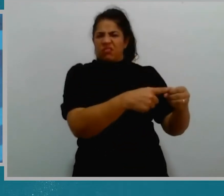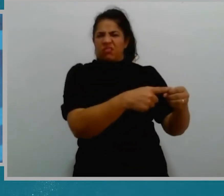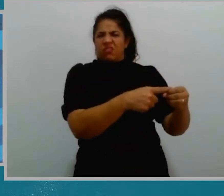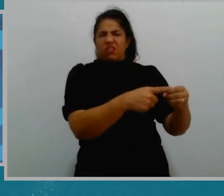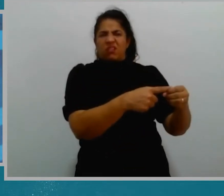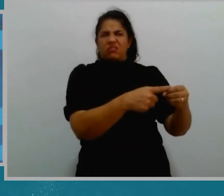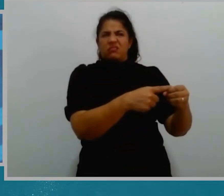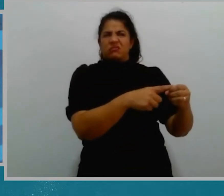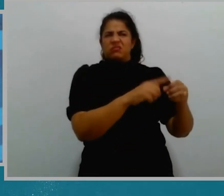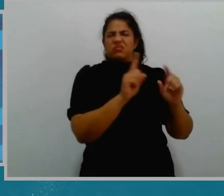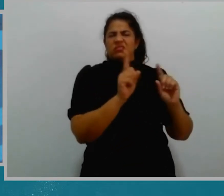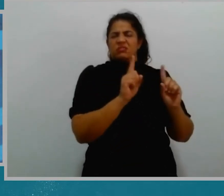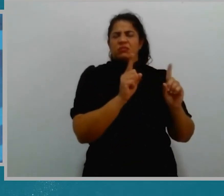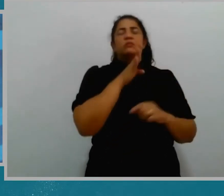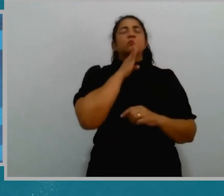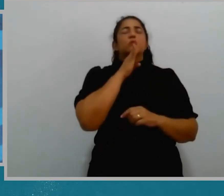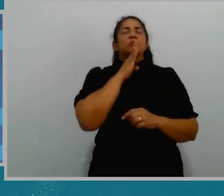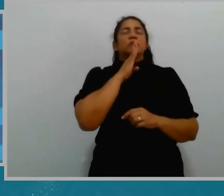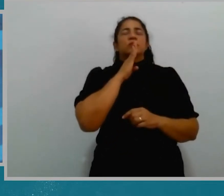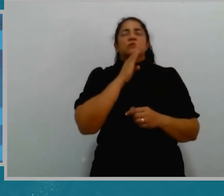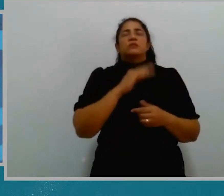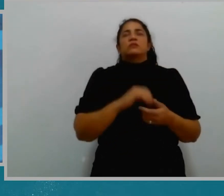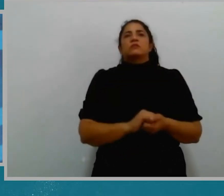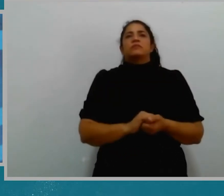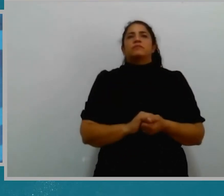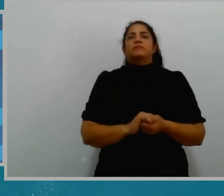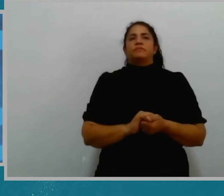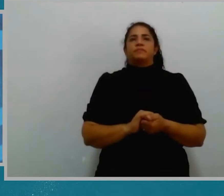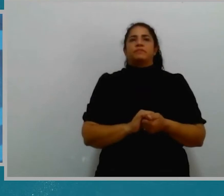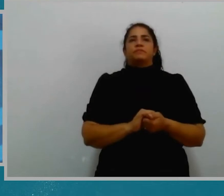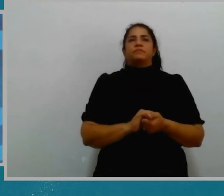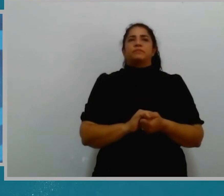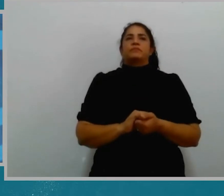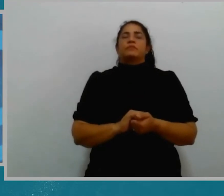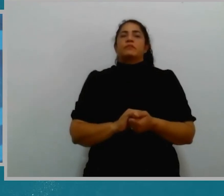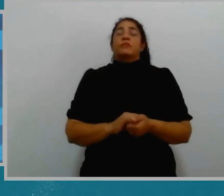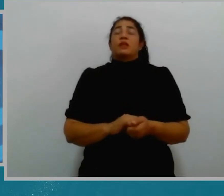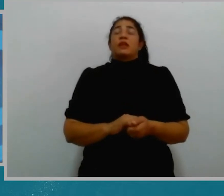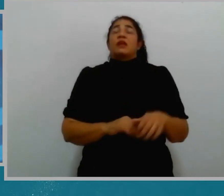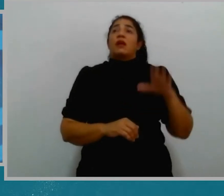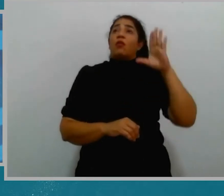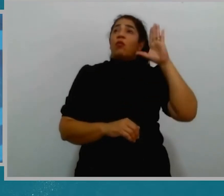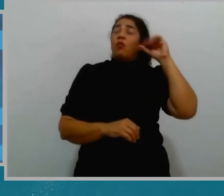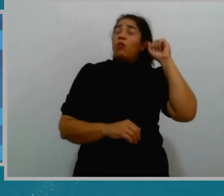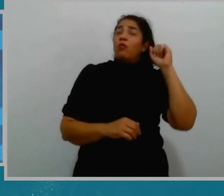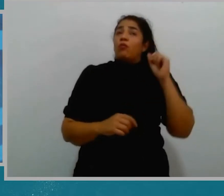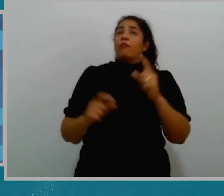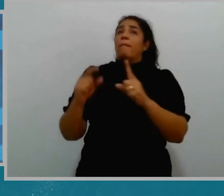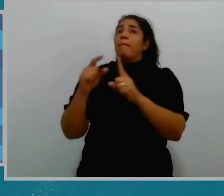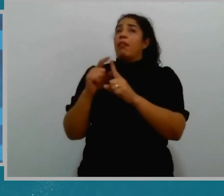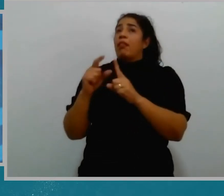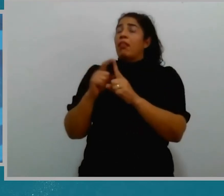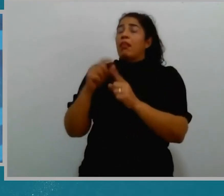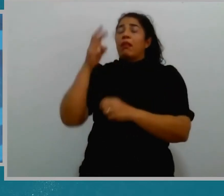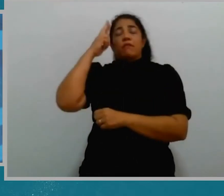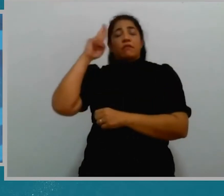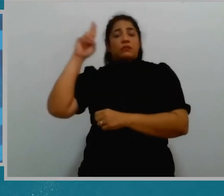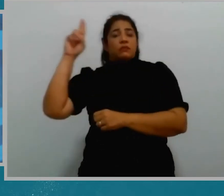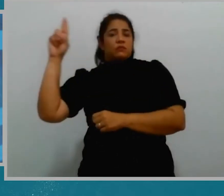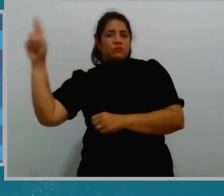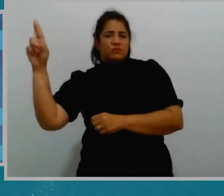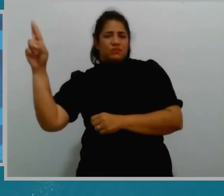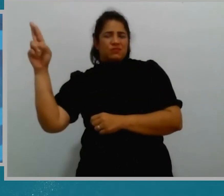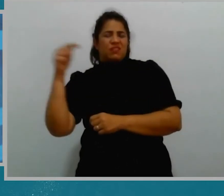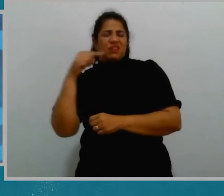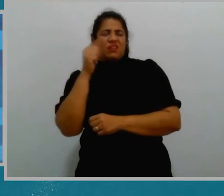terra, terra, terra, ouve a palavra do Senhor. Irmãos, essa é a tristeza